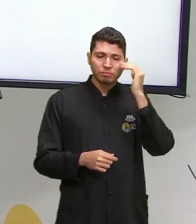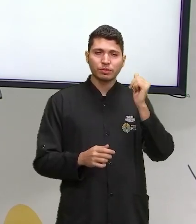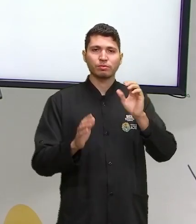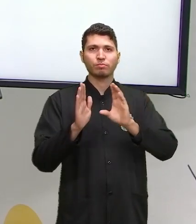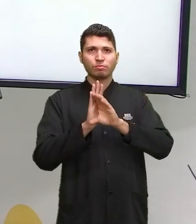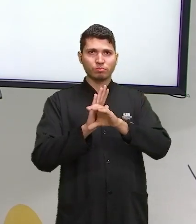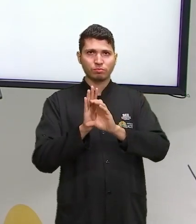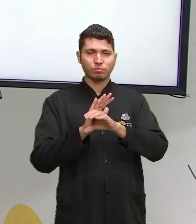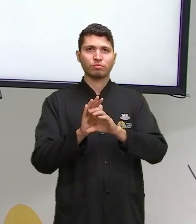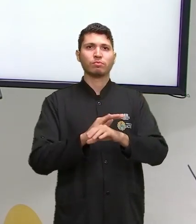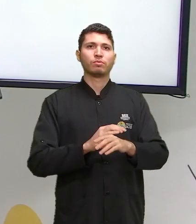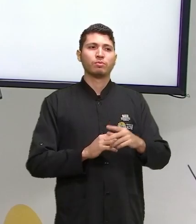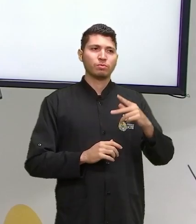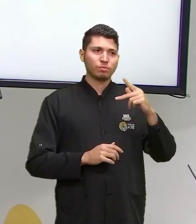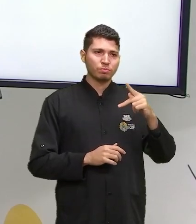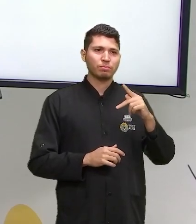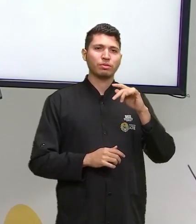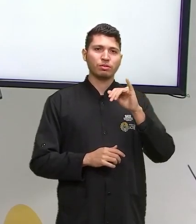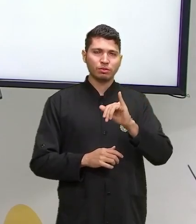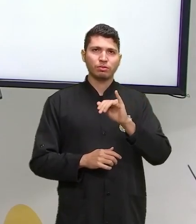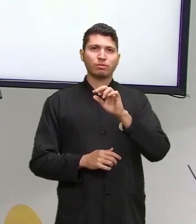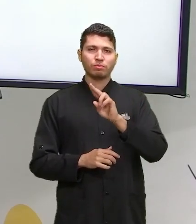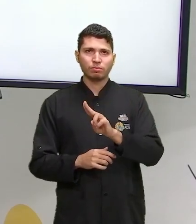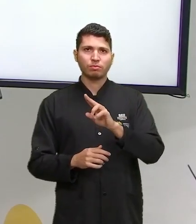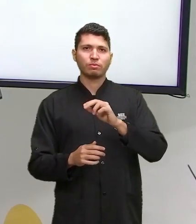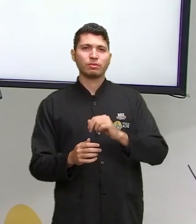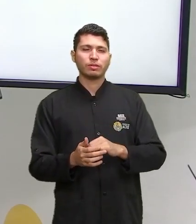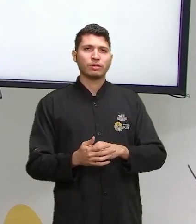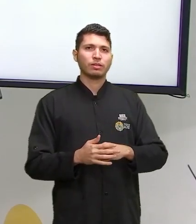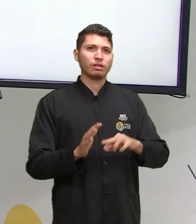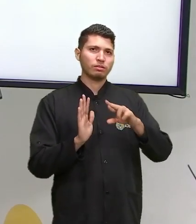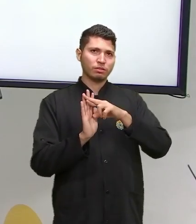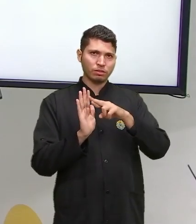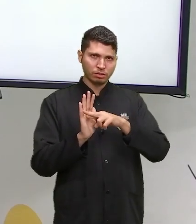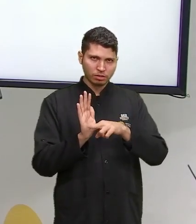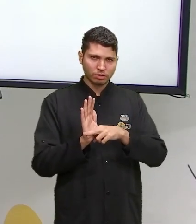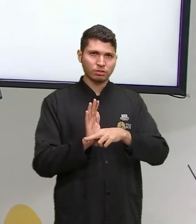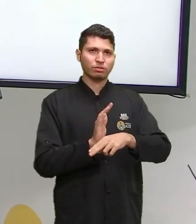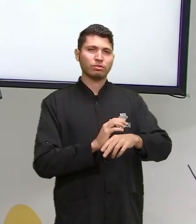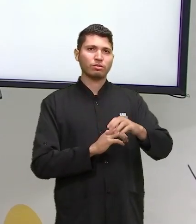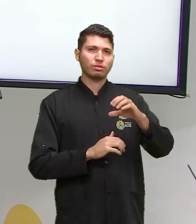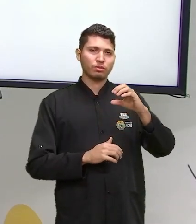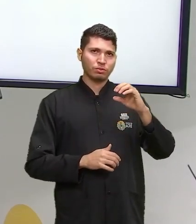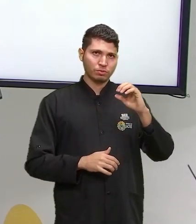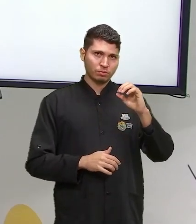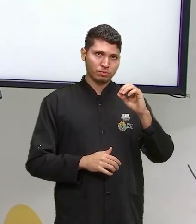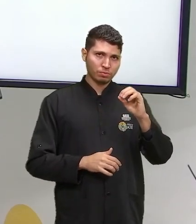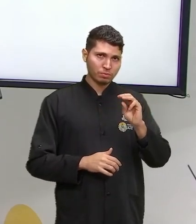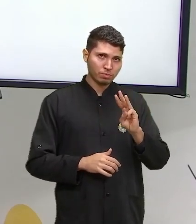conceitozinhos, o pio, lembrem da primeira lei de Ohm e procurem resolver questões, ver vídeos.